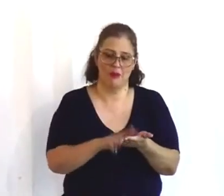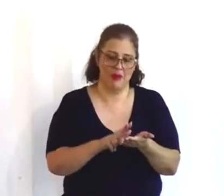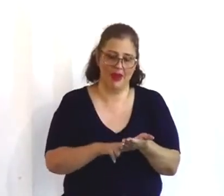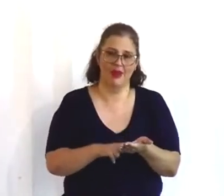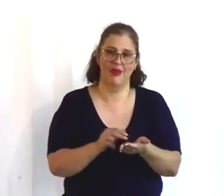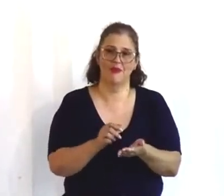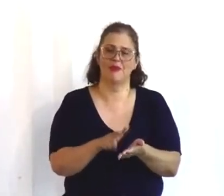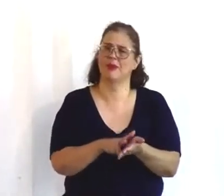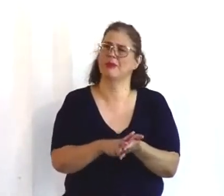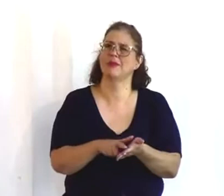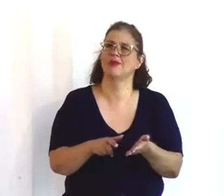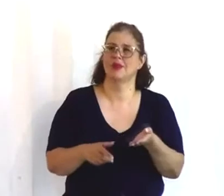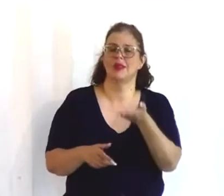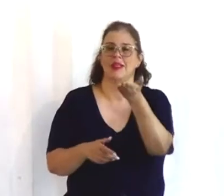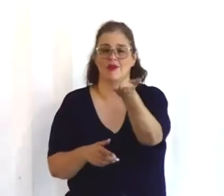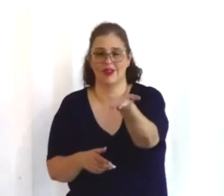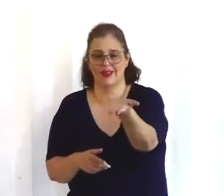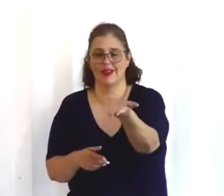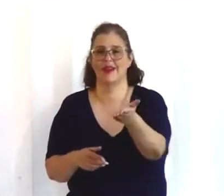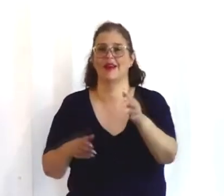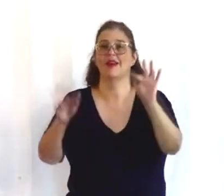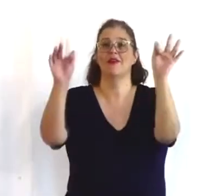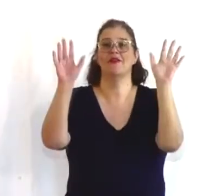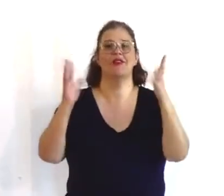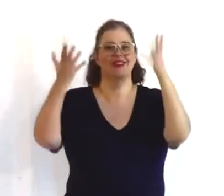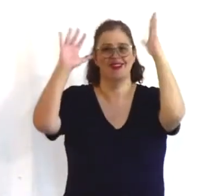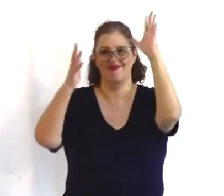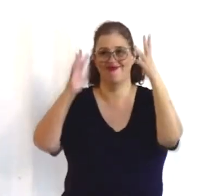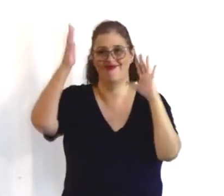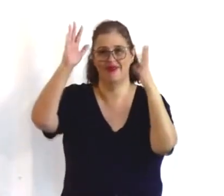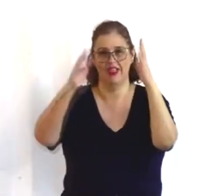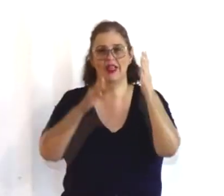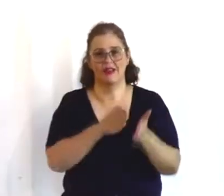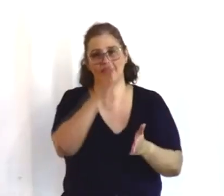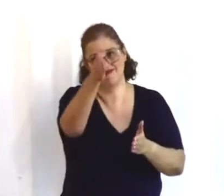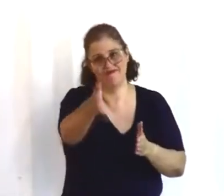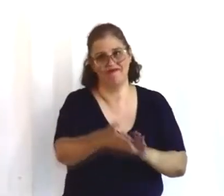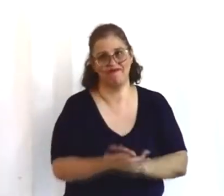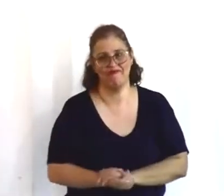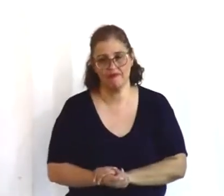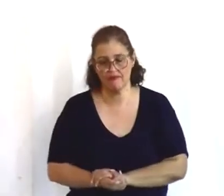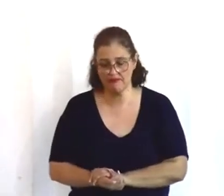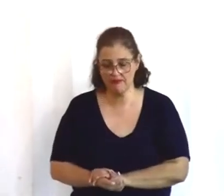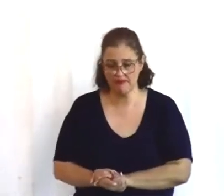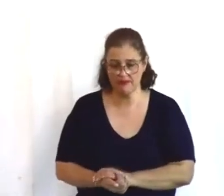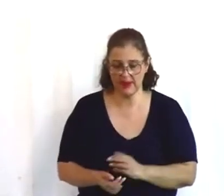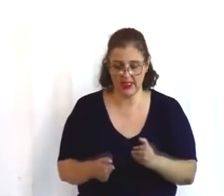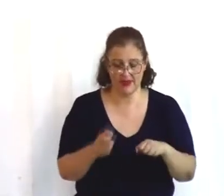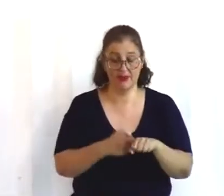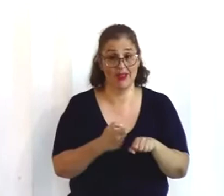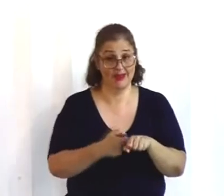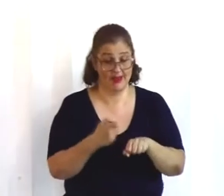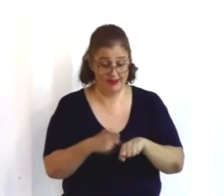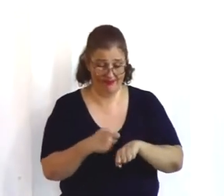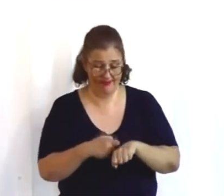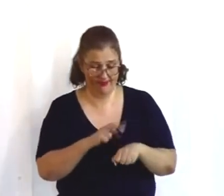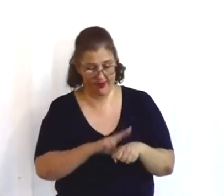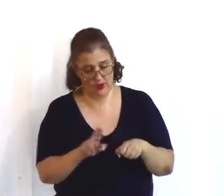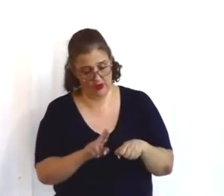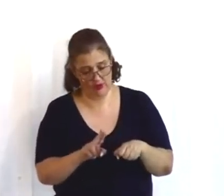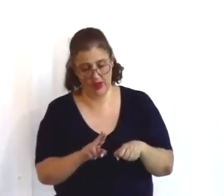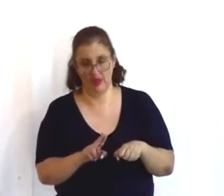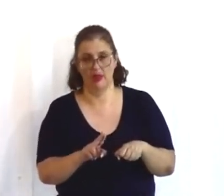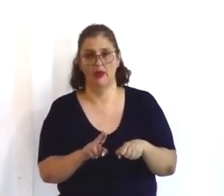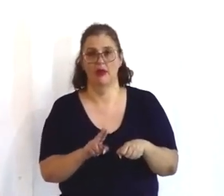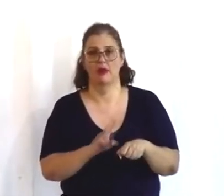festa. O nome que está escrito aí é o nome de Jesus. O seu novo nome agora, não é, no meu caso aqui,